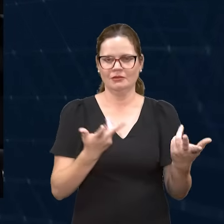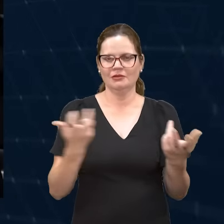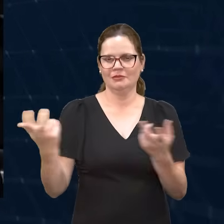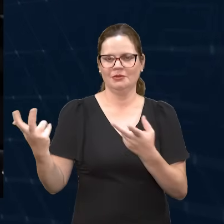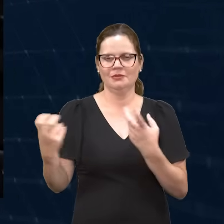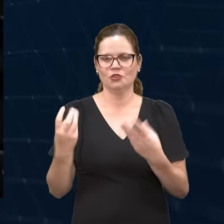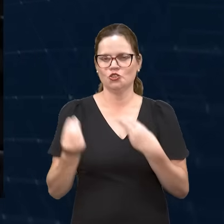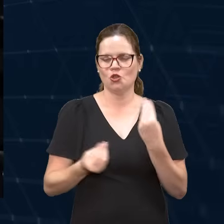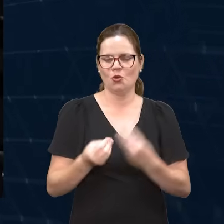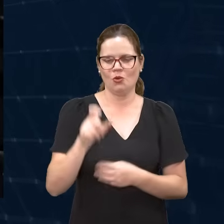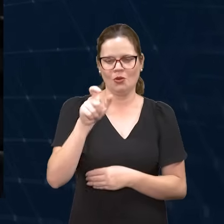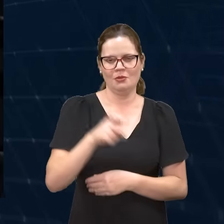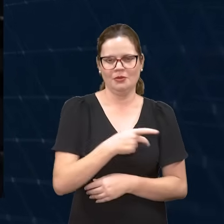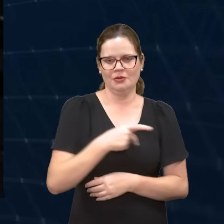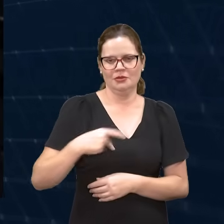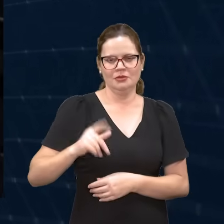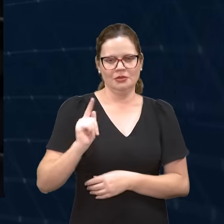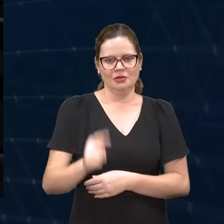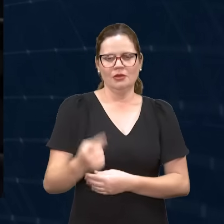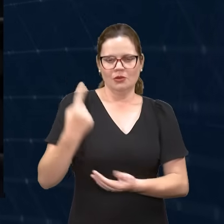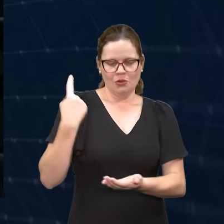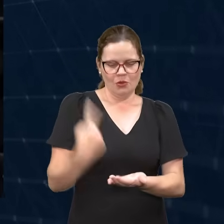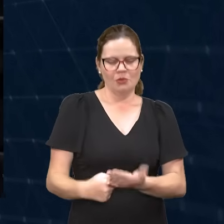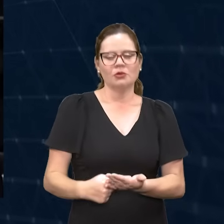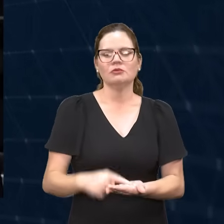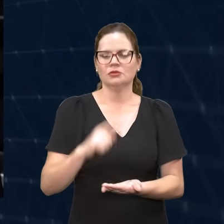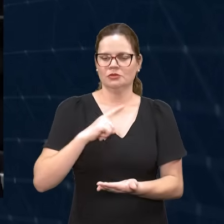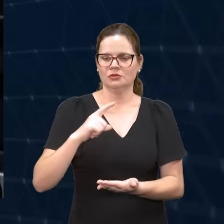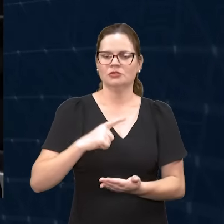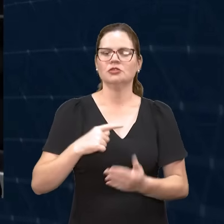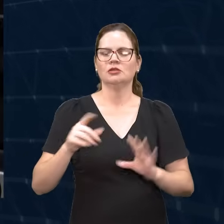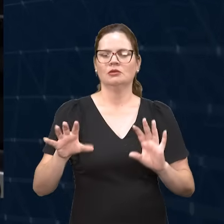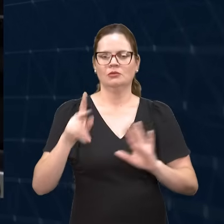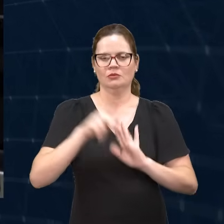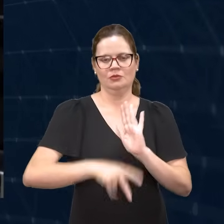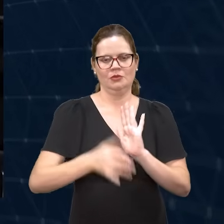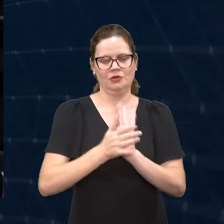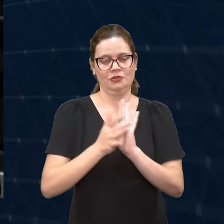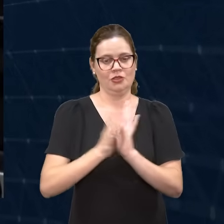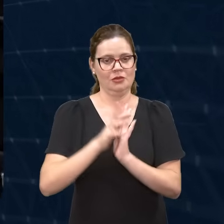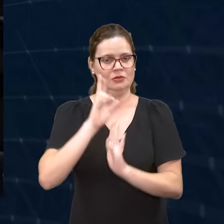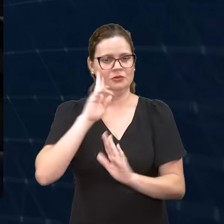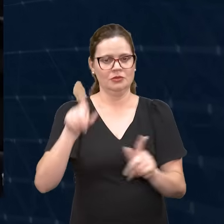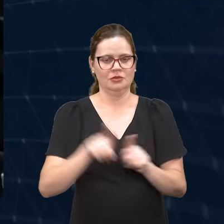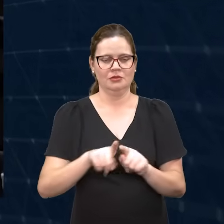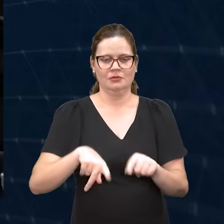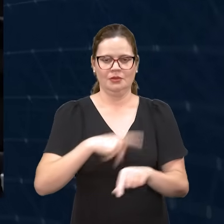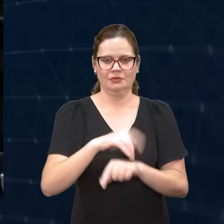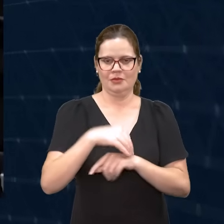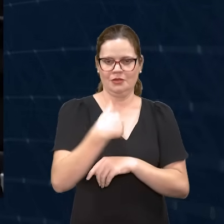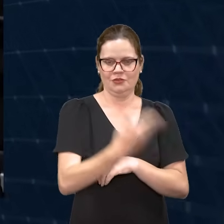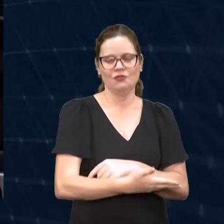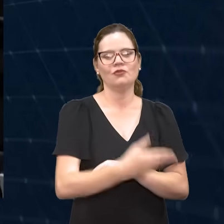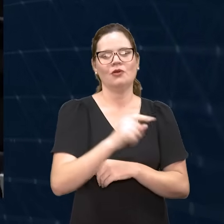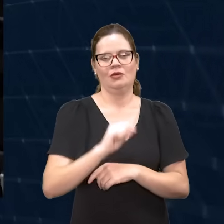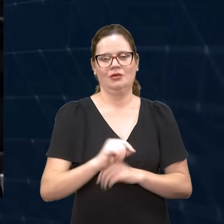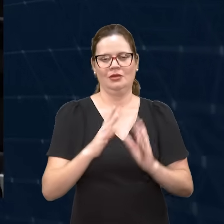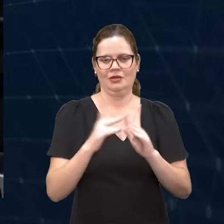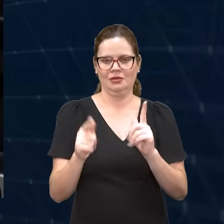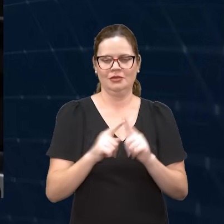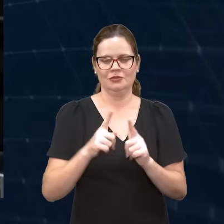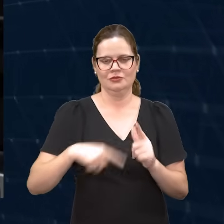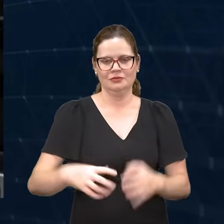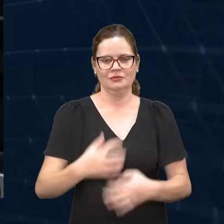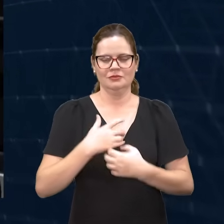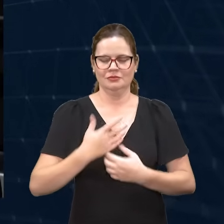o compromisso dele com o Senhor, com a obra no exterior. E isso sempre muito nos alegrou e nos